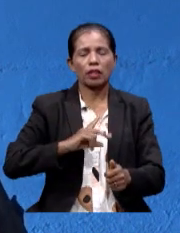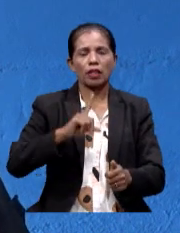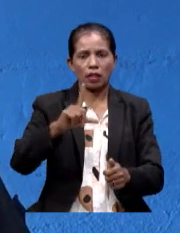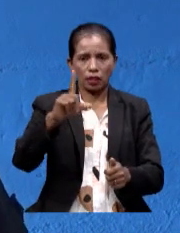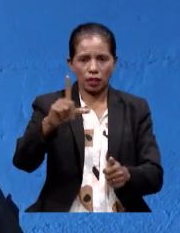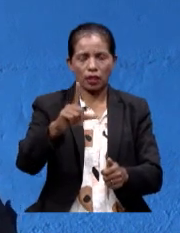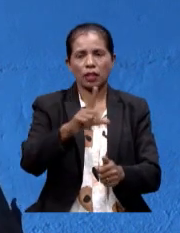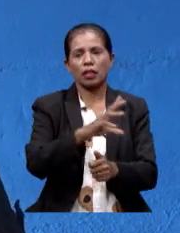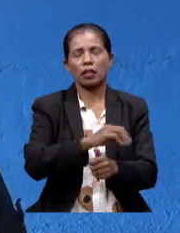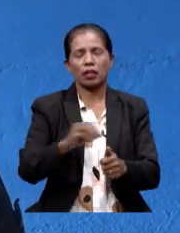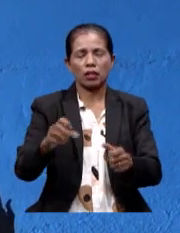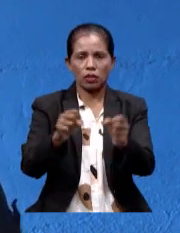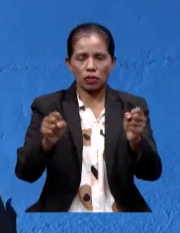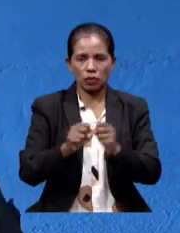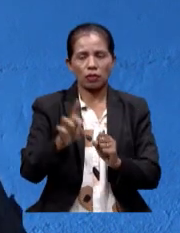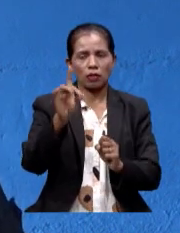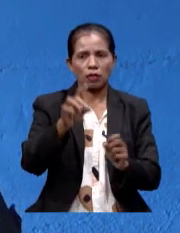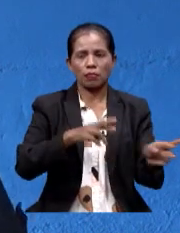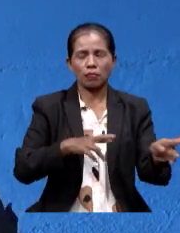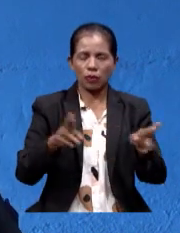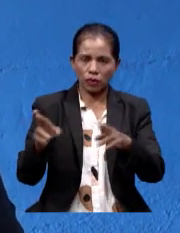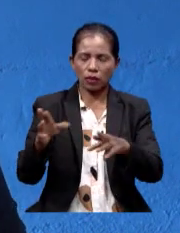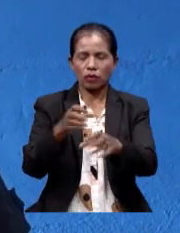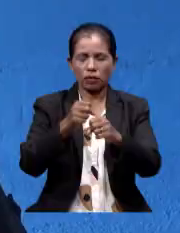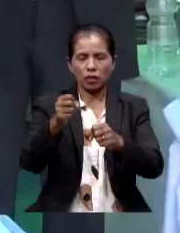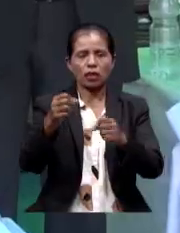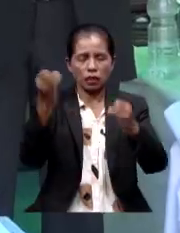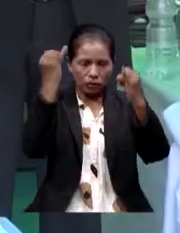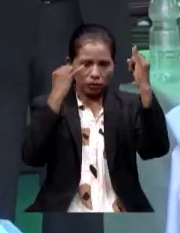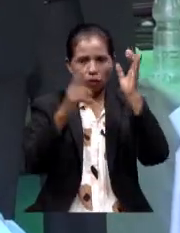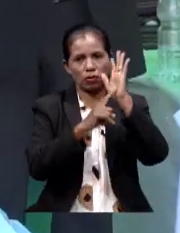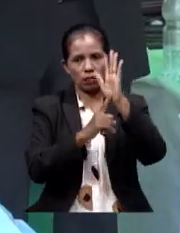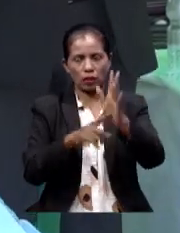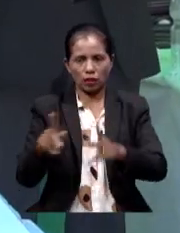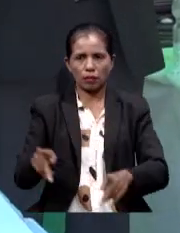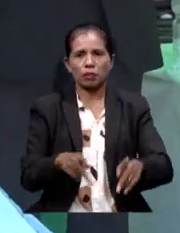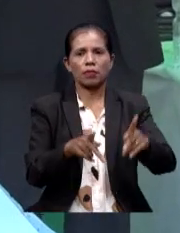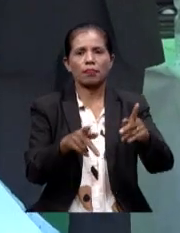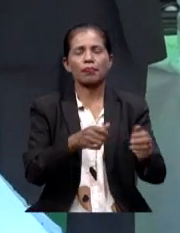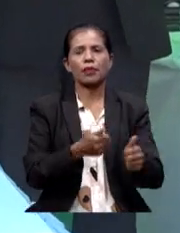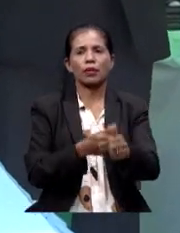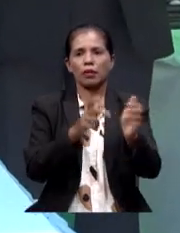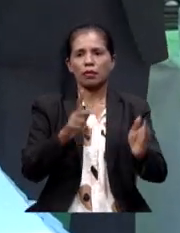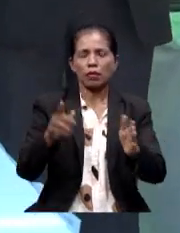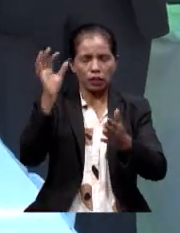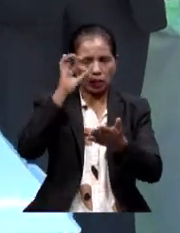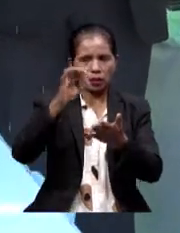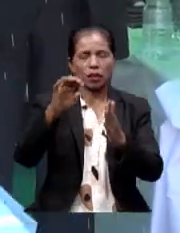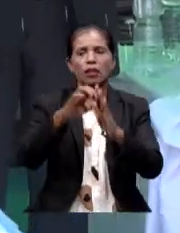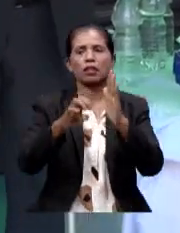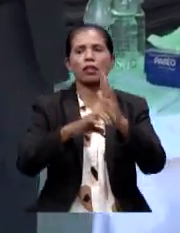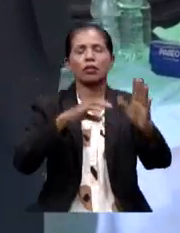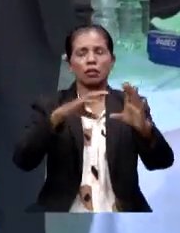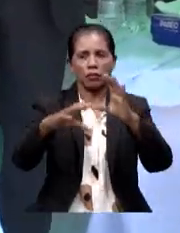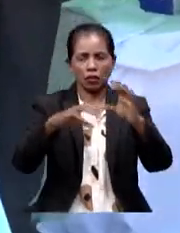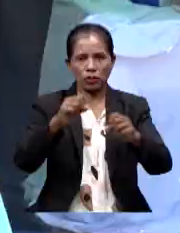pronto para recolher informação, o rever fosai ba iha público. Tuir plano, secretário de Estado de Comunicação Social, MOS,